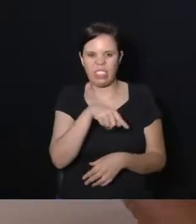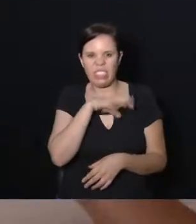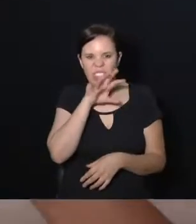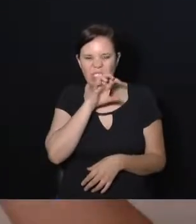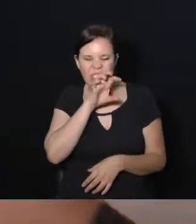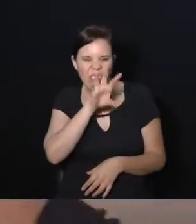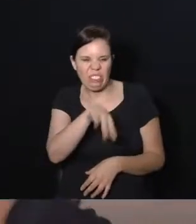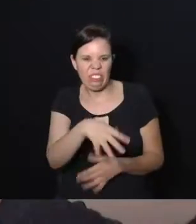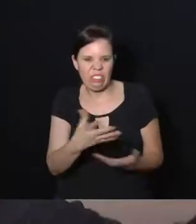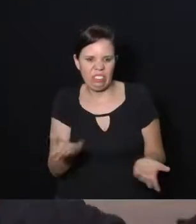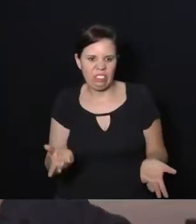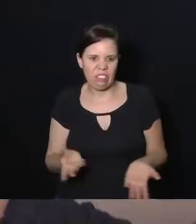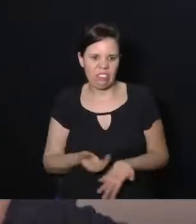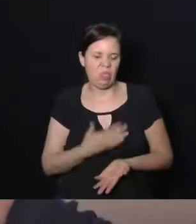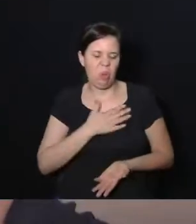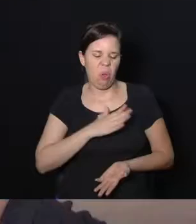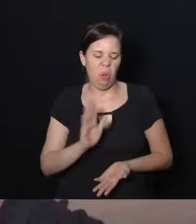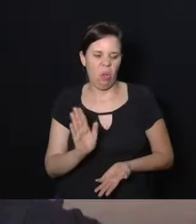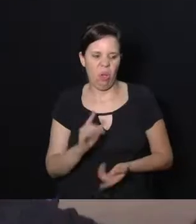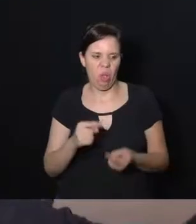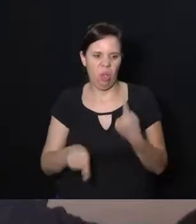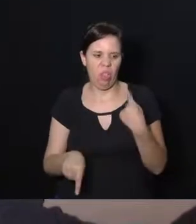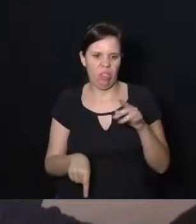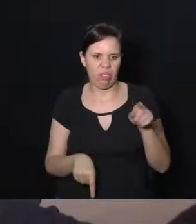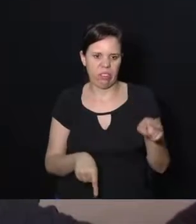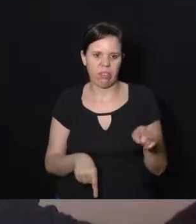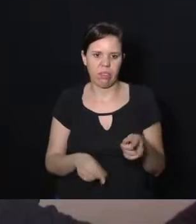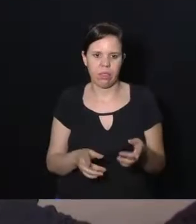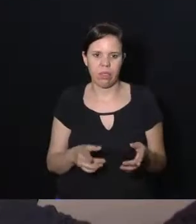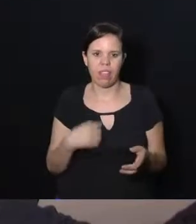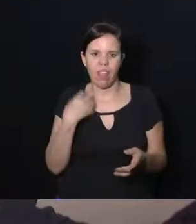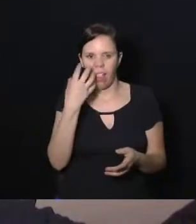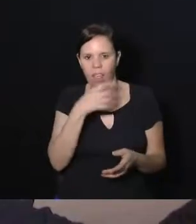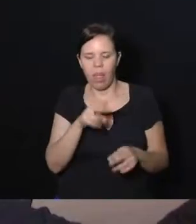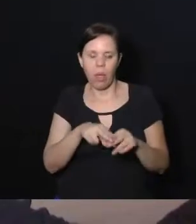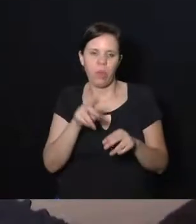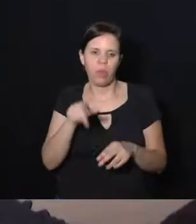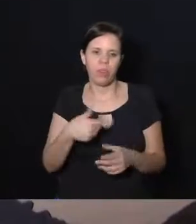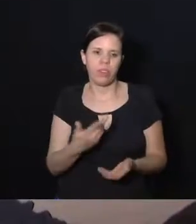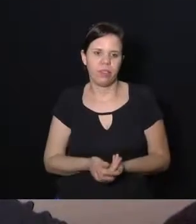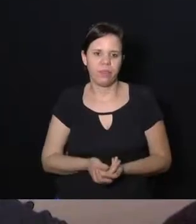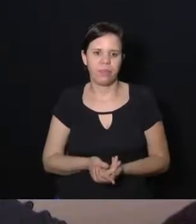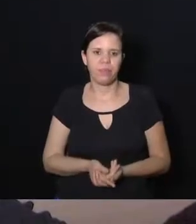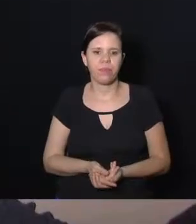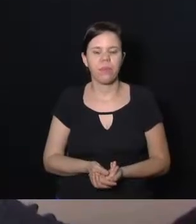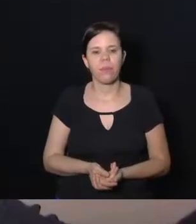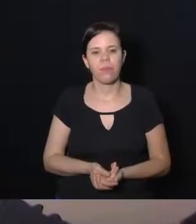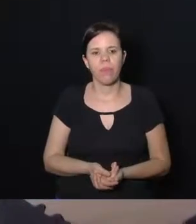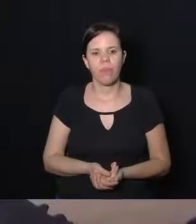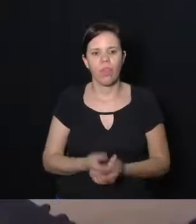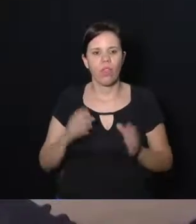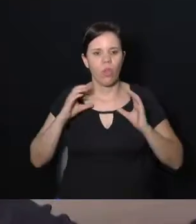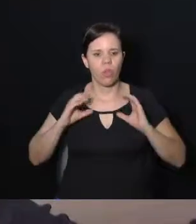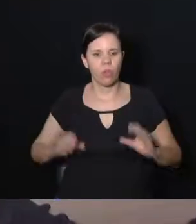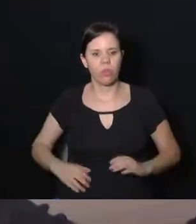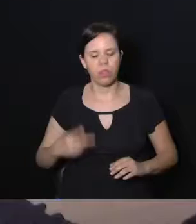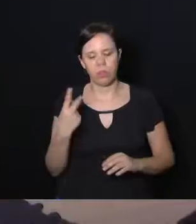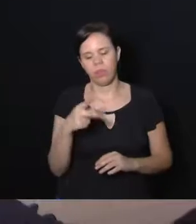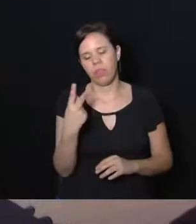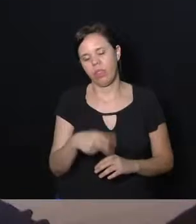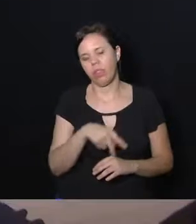não gosta? É uma paixão exatamente por isso, né? O comportamento